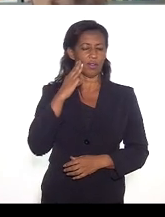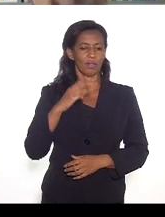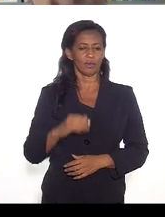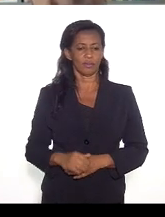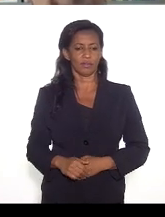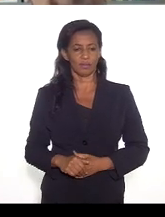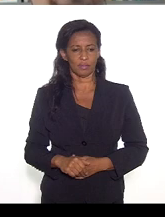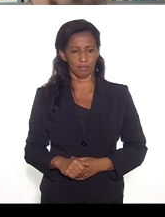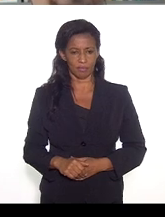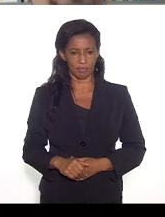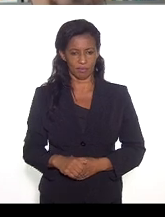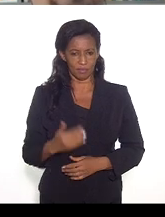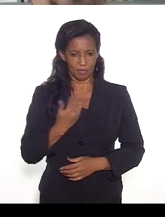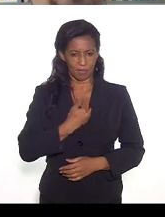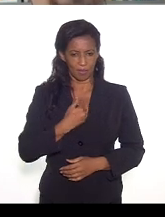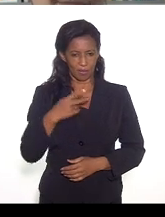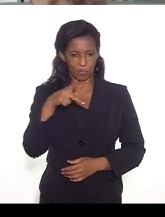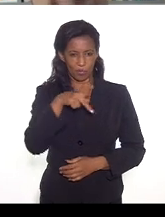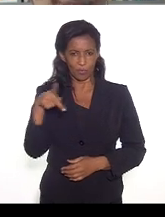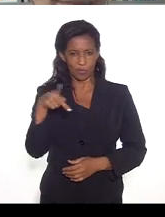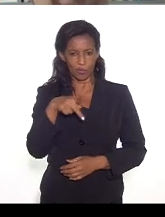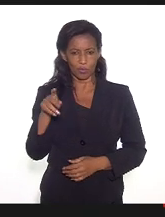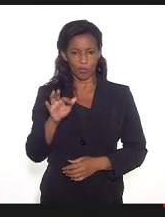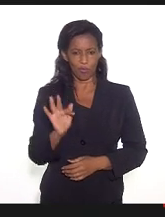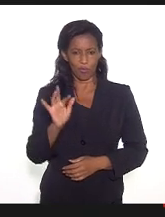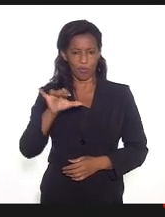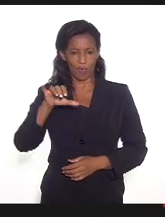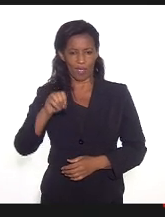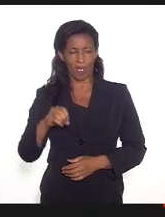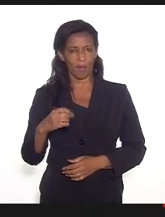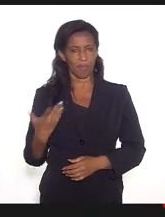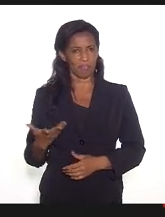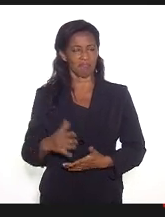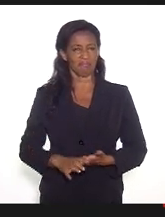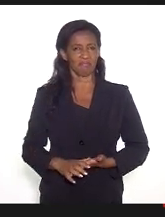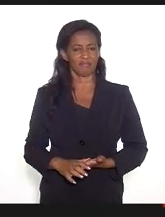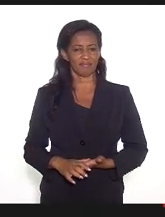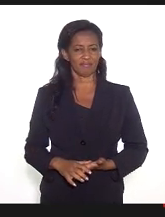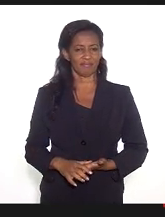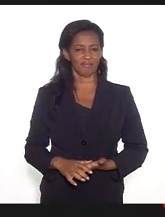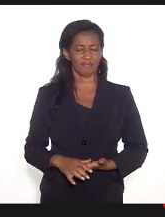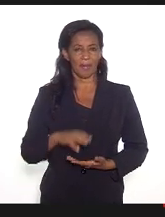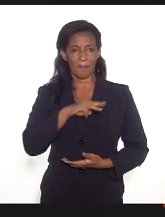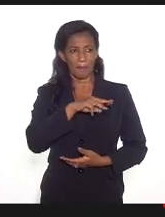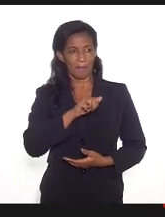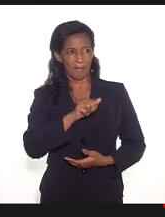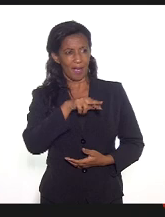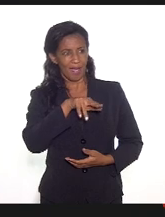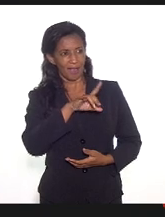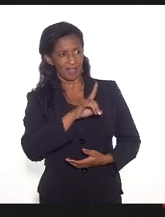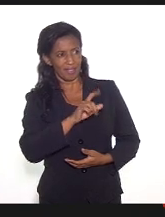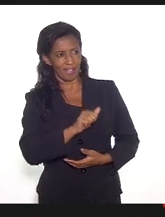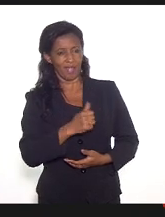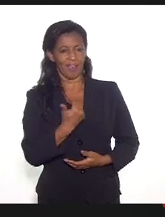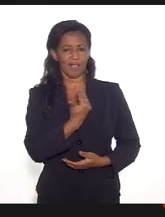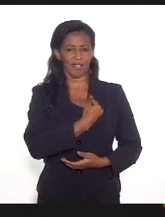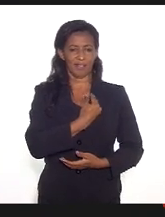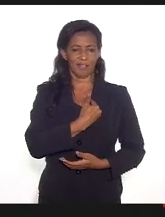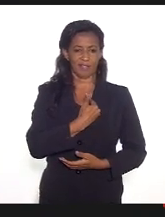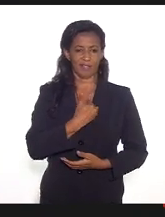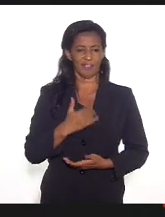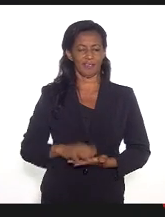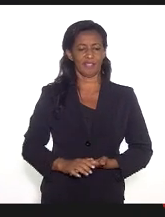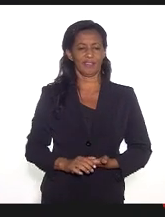Sergen, professor Fábio. Realmente um privilégio muito grande. Doutora Magda, também companheira dos